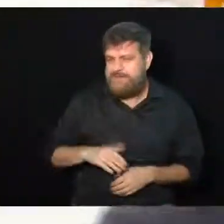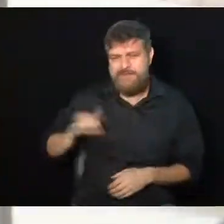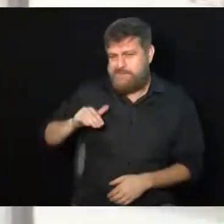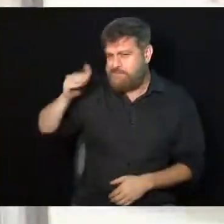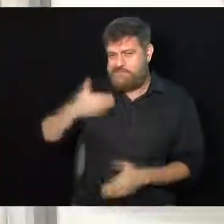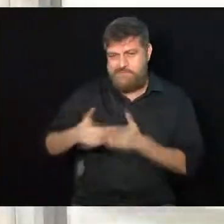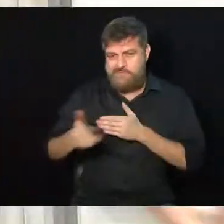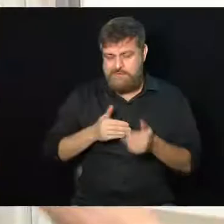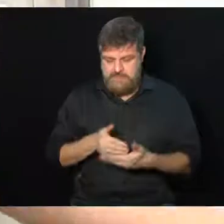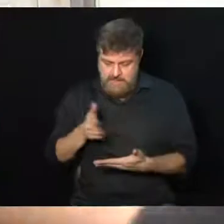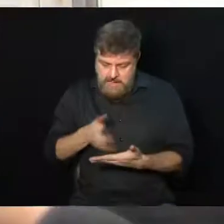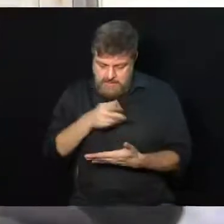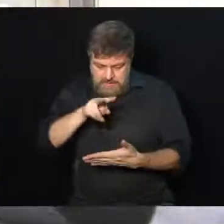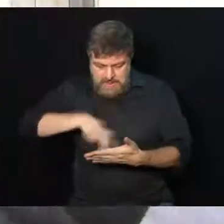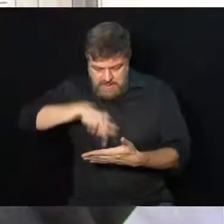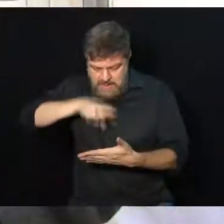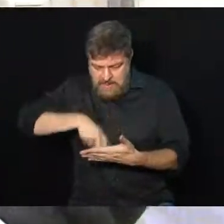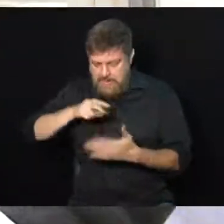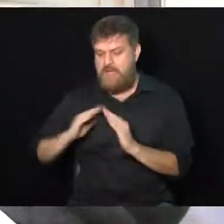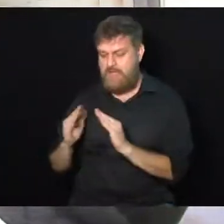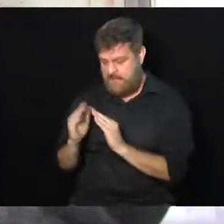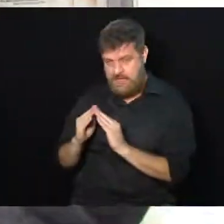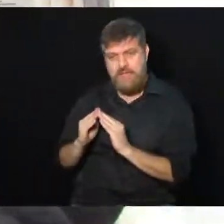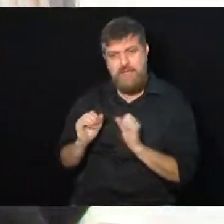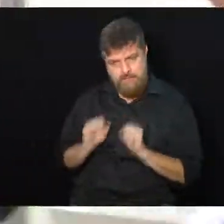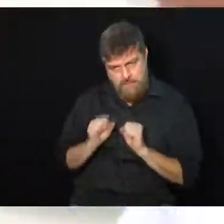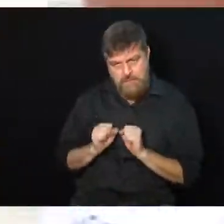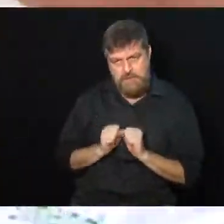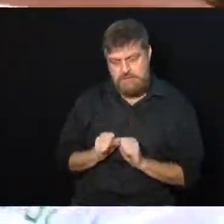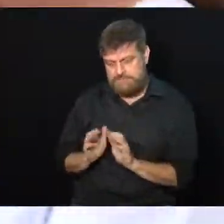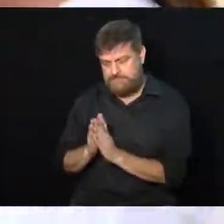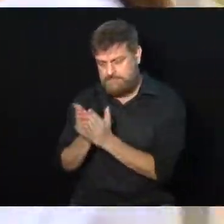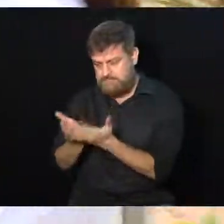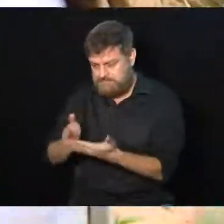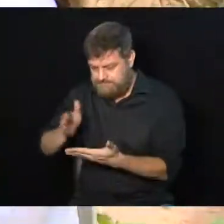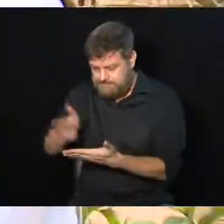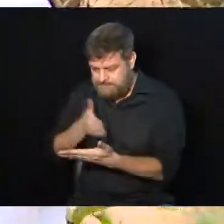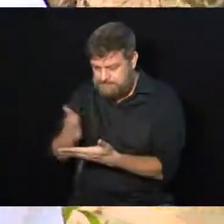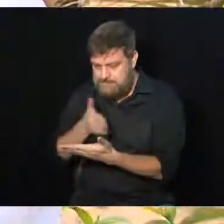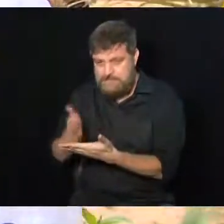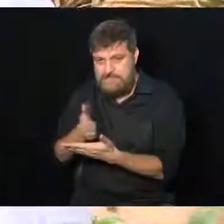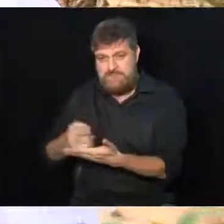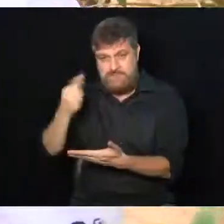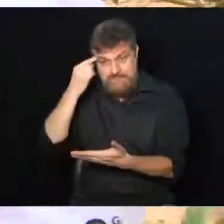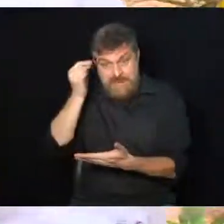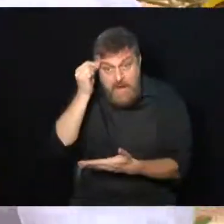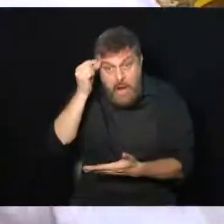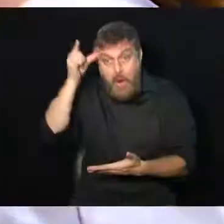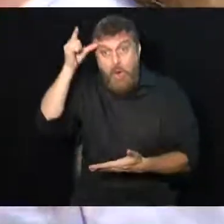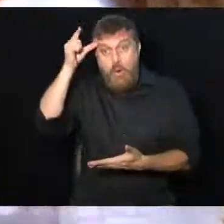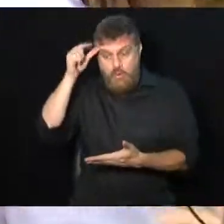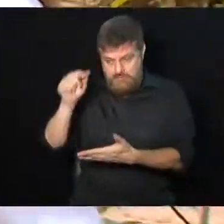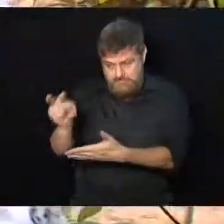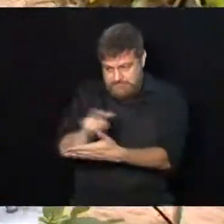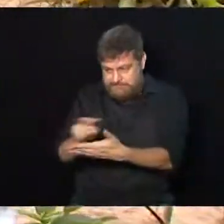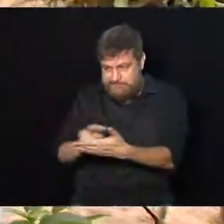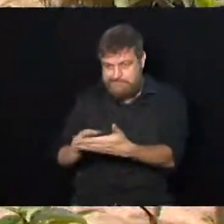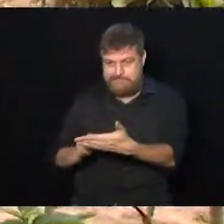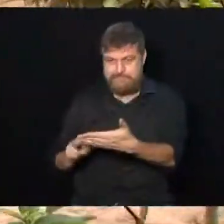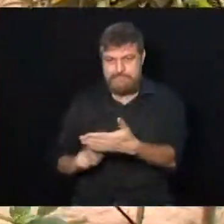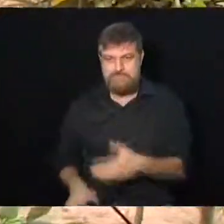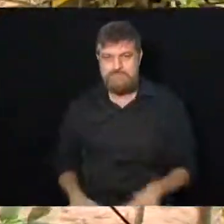adultos, ler, pegar, levar para casa, que é um Brasil feito de cultura e leitura, né? Onde não